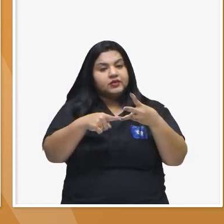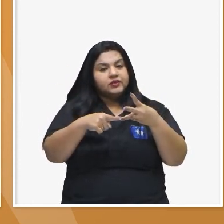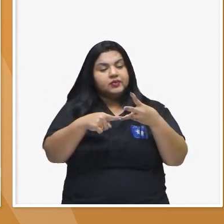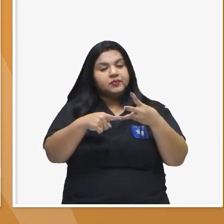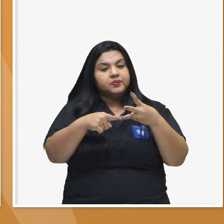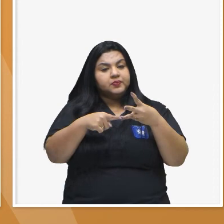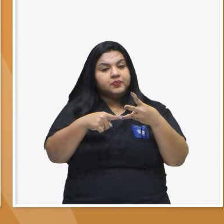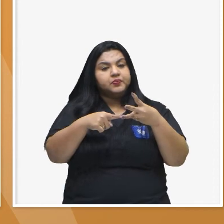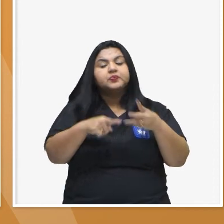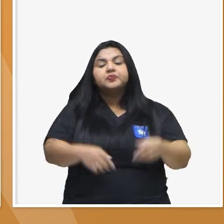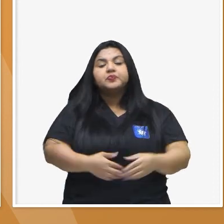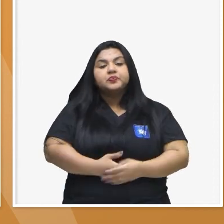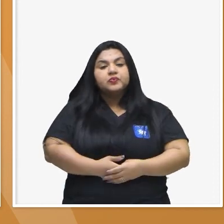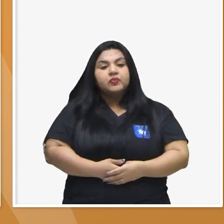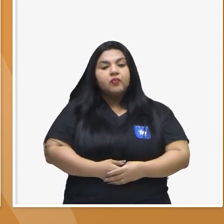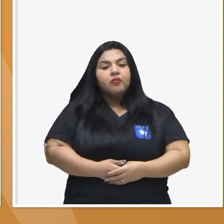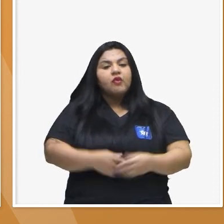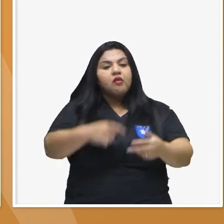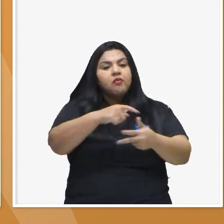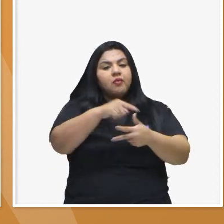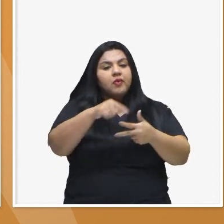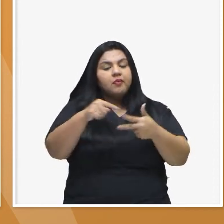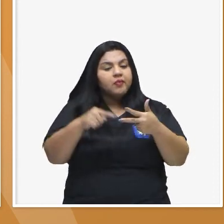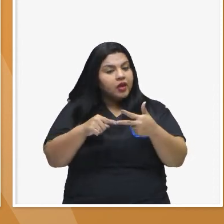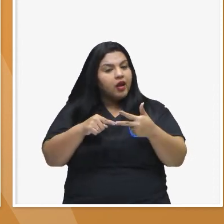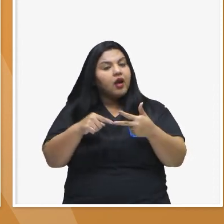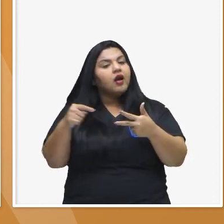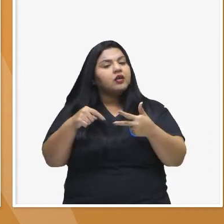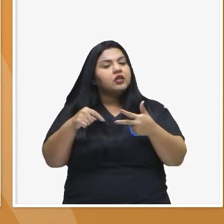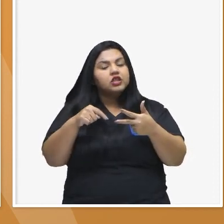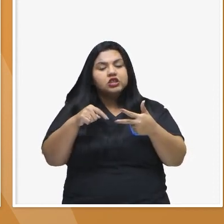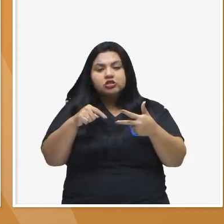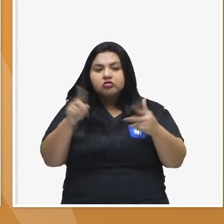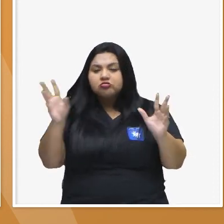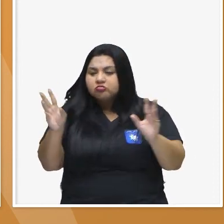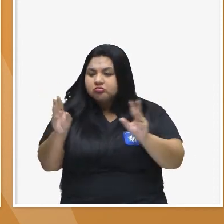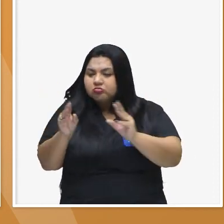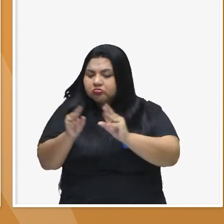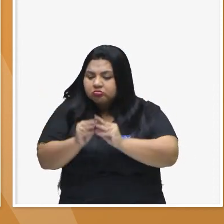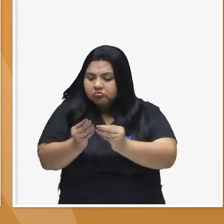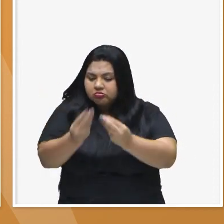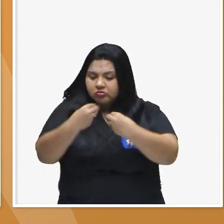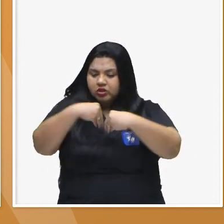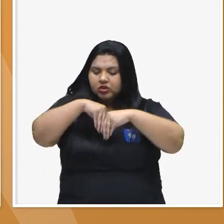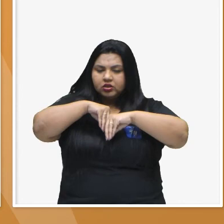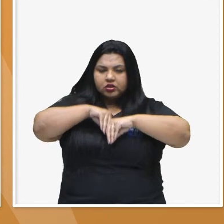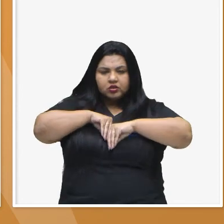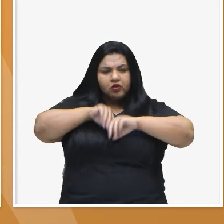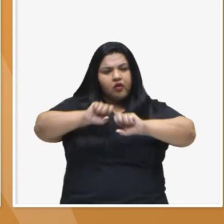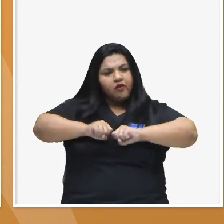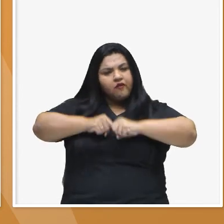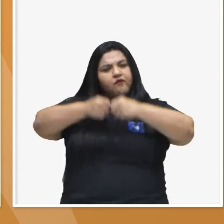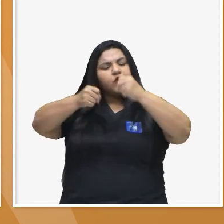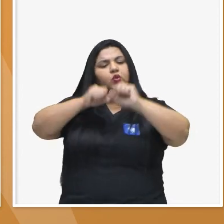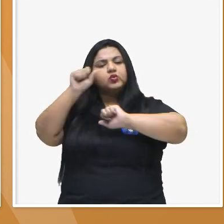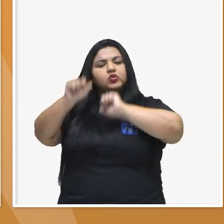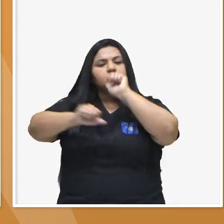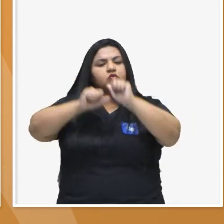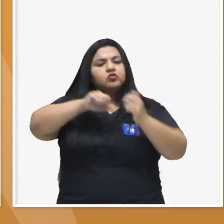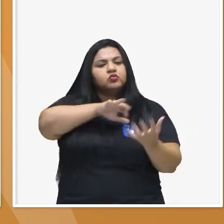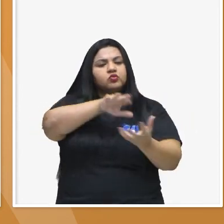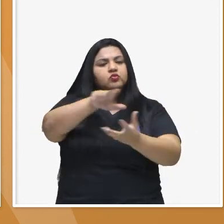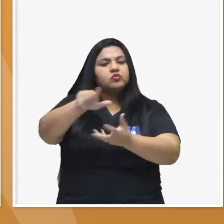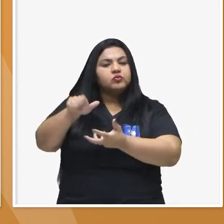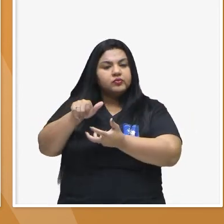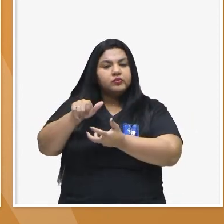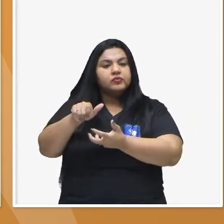absoluto. Aqui ele absolutiza tudo, é a consciência profunda, é a força de mudança sobre o mundo. Né?